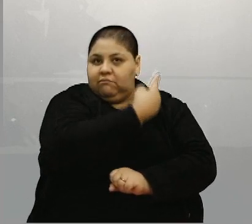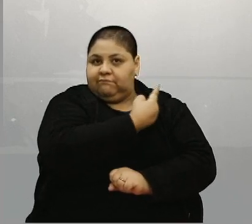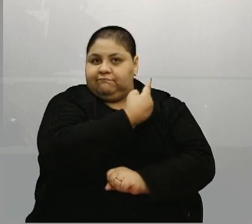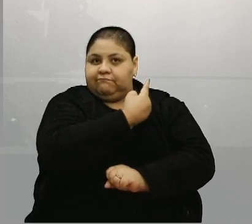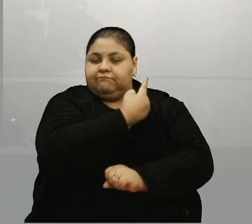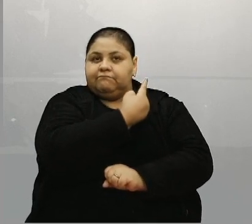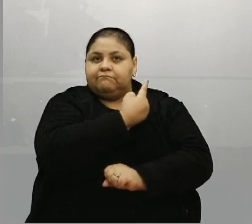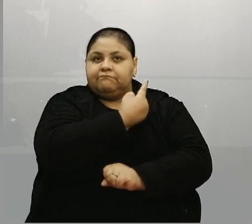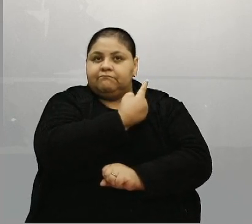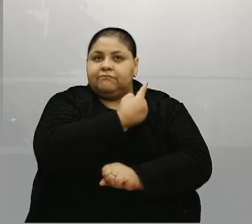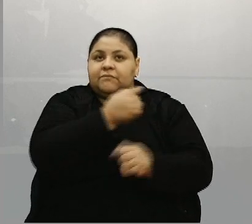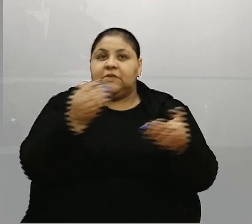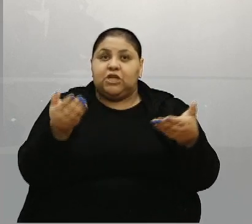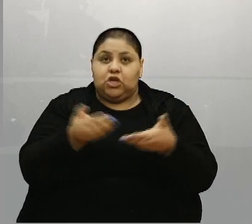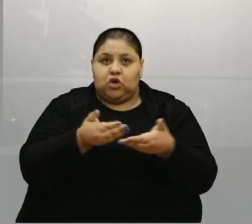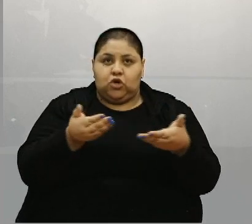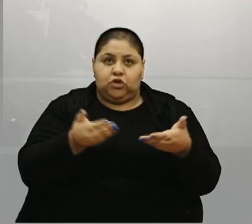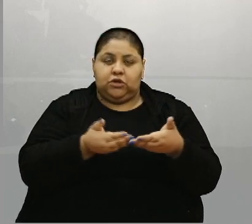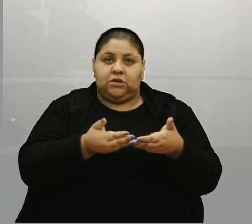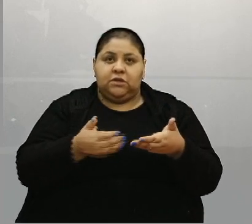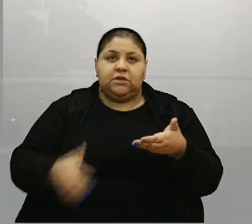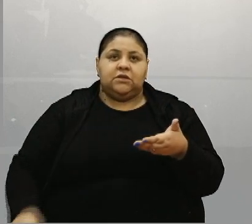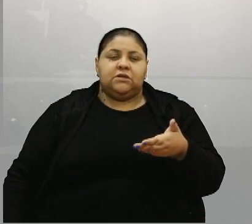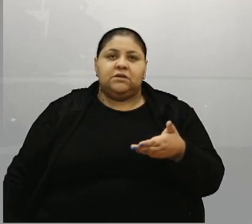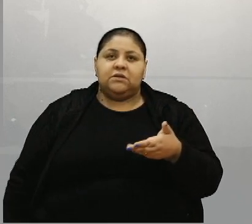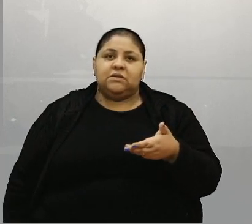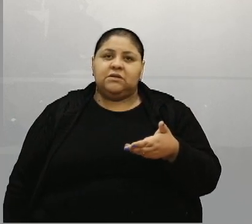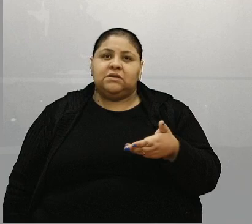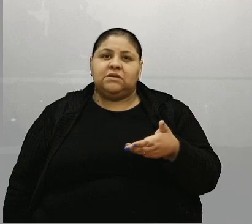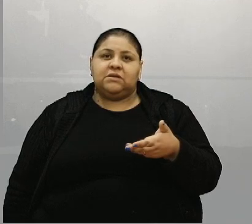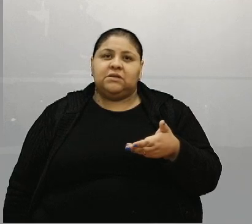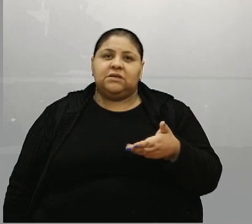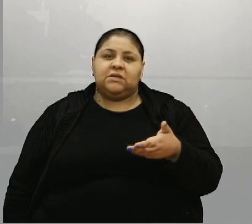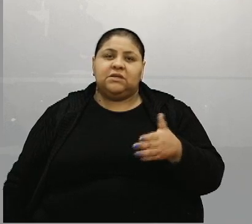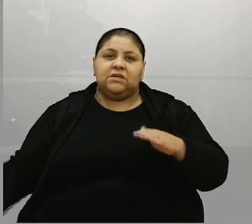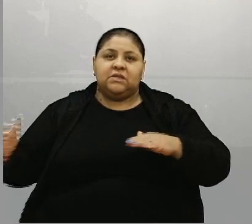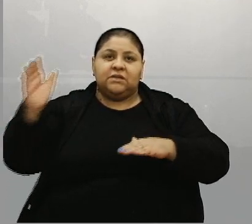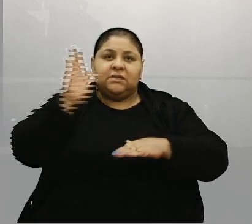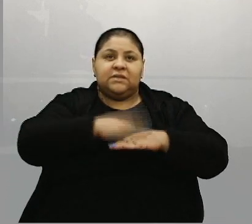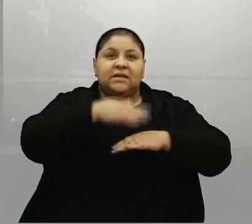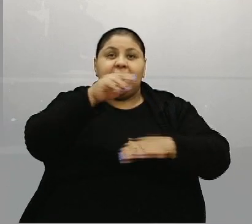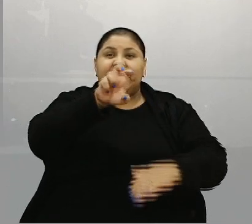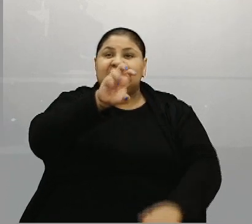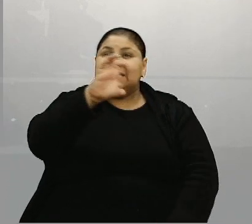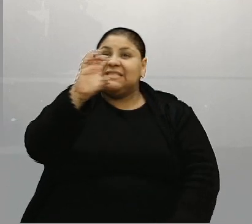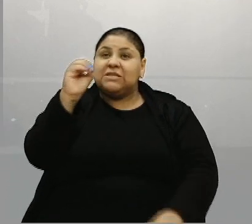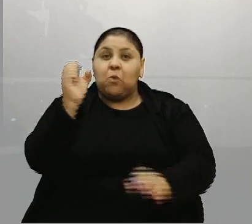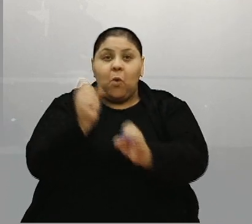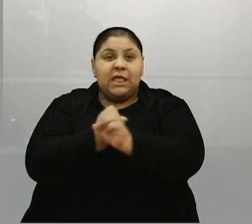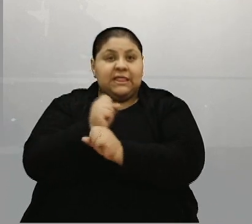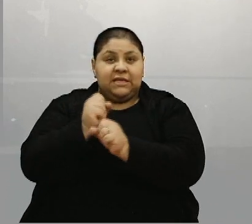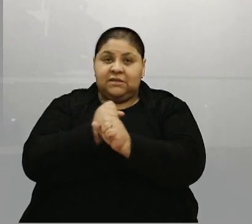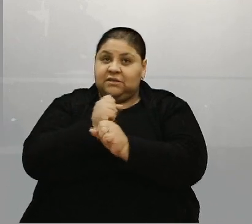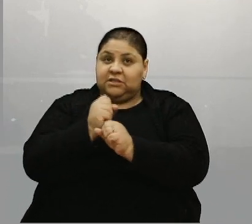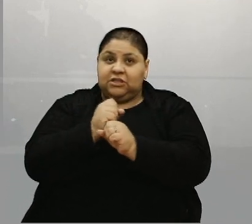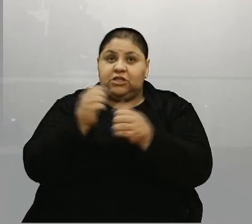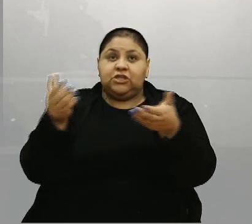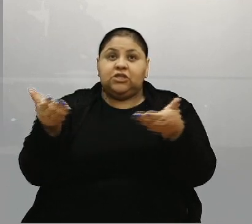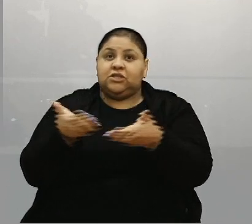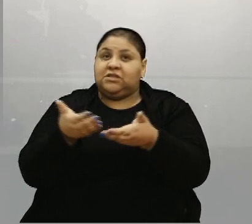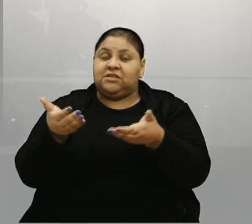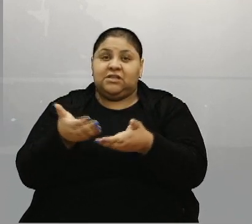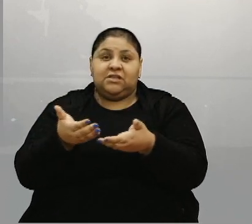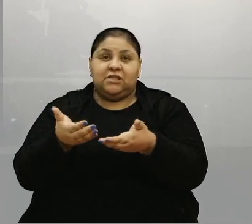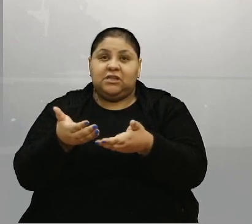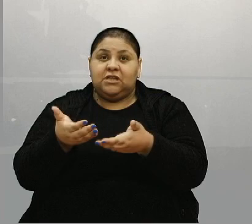que atualmente mora nesta casa mora aí há mais de 50 anos. E atualmente ela não